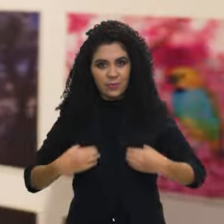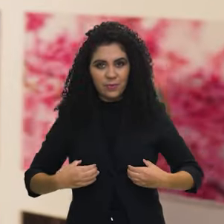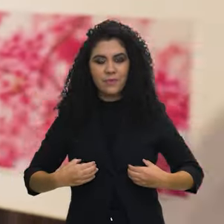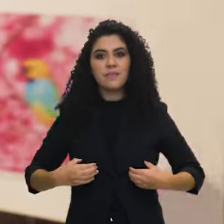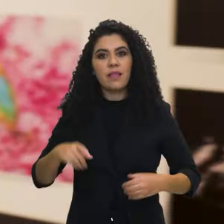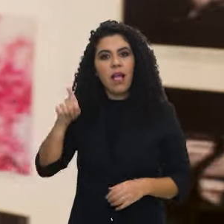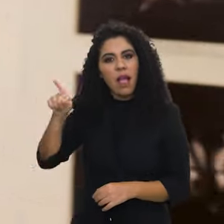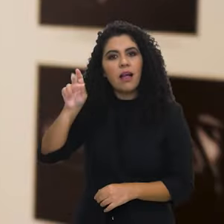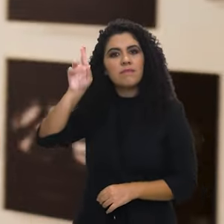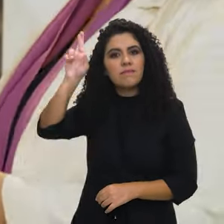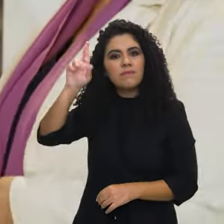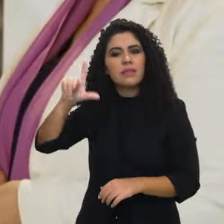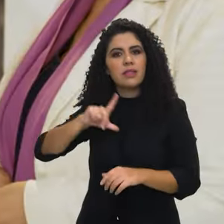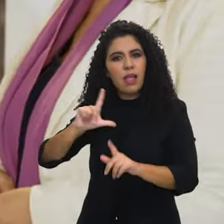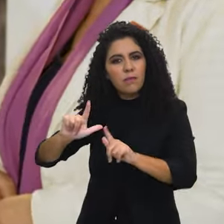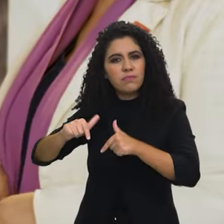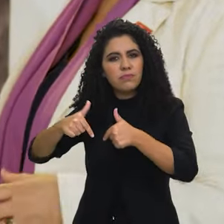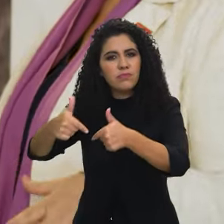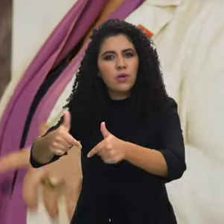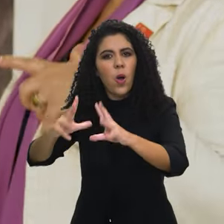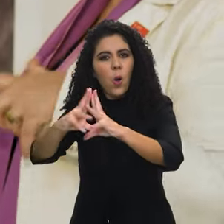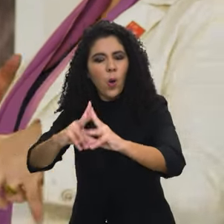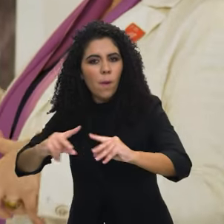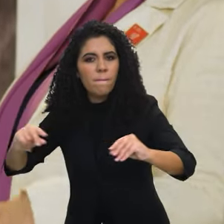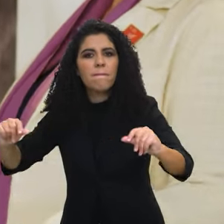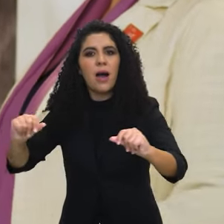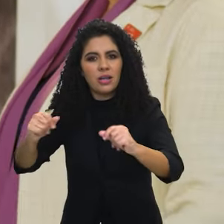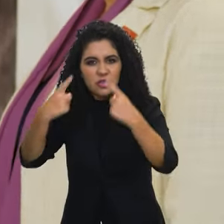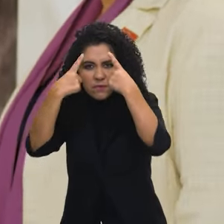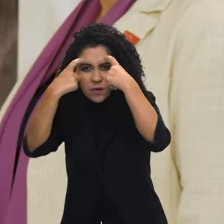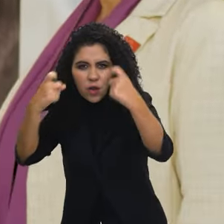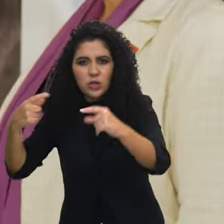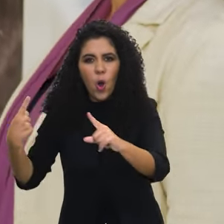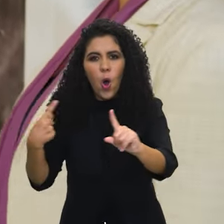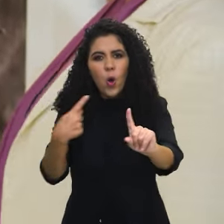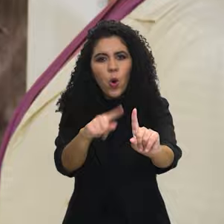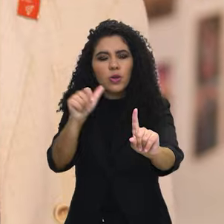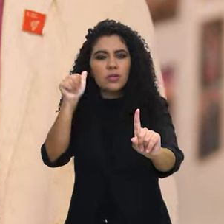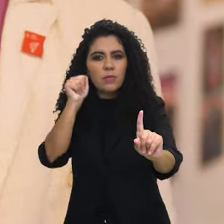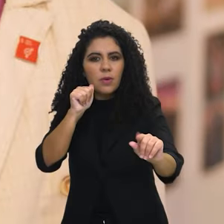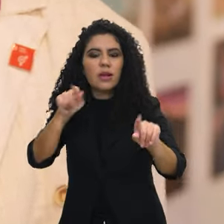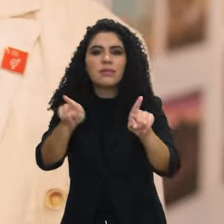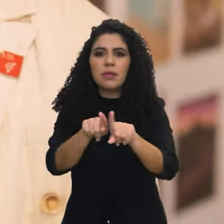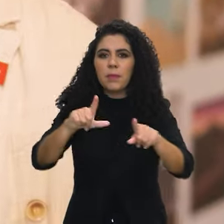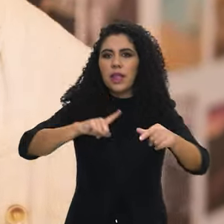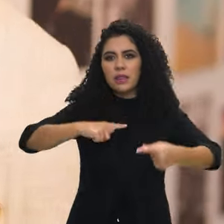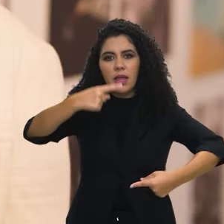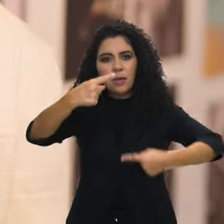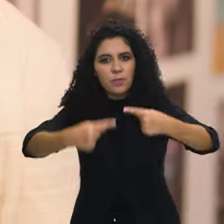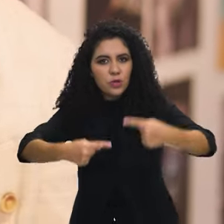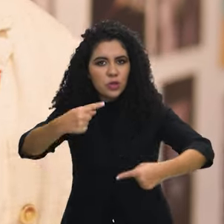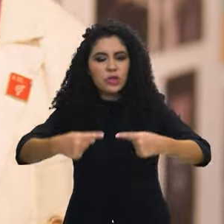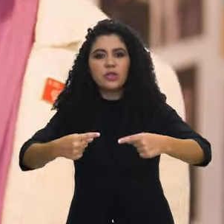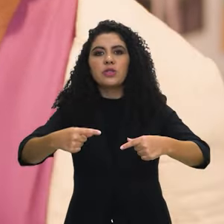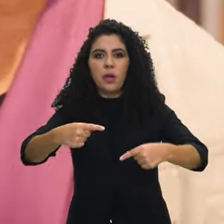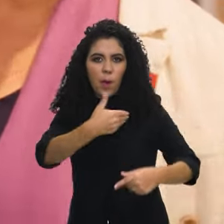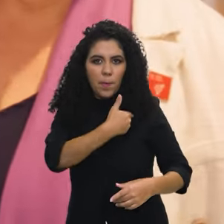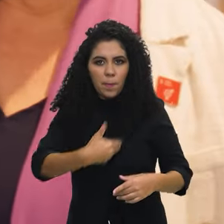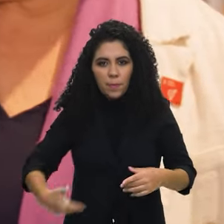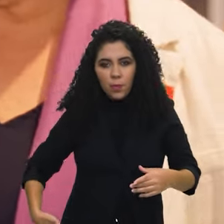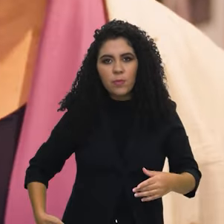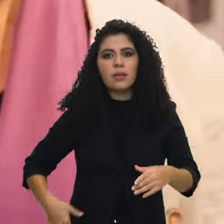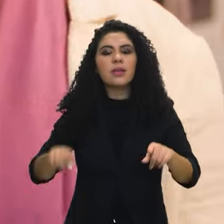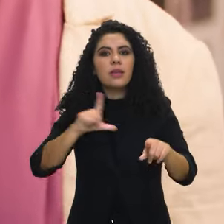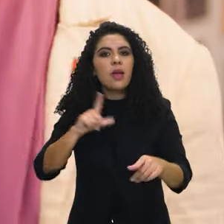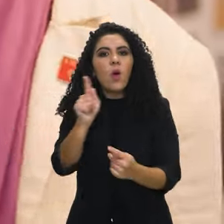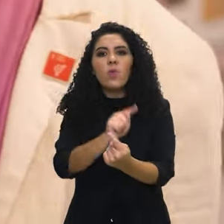o ministério combate a violência contra as mulheres e trabalha pela igualdade de gênero com políticas públicas abrangentes tudo com